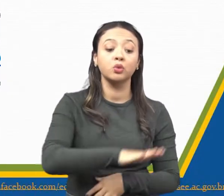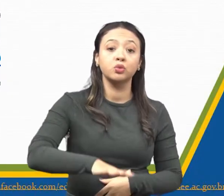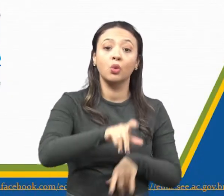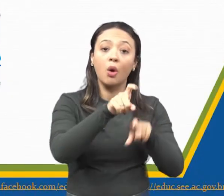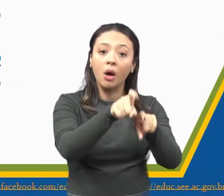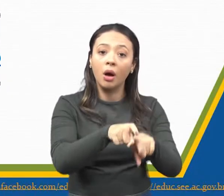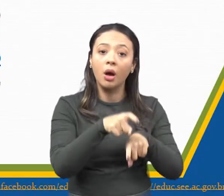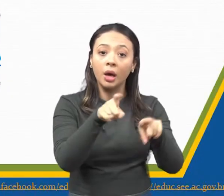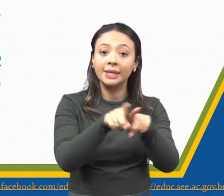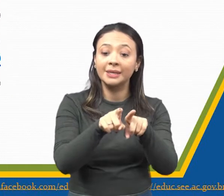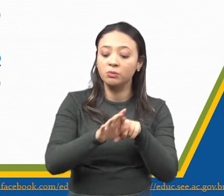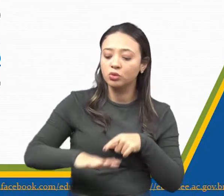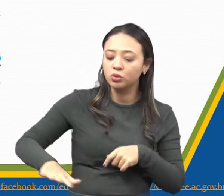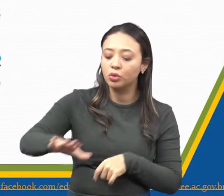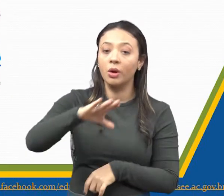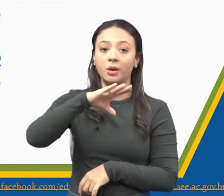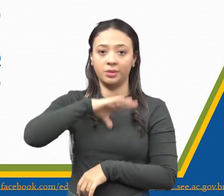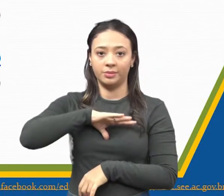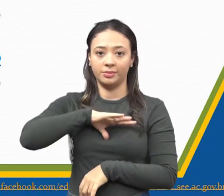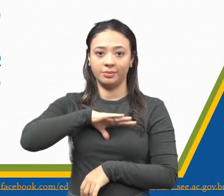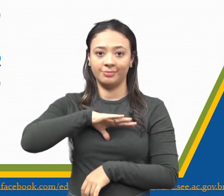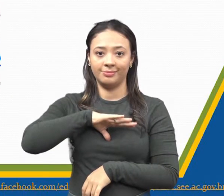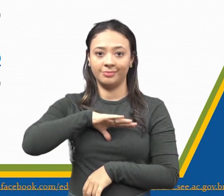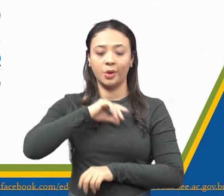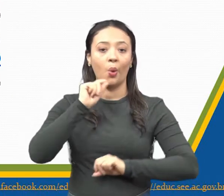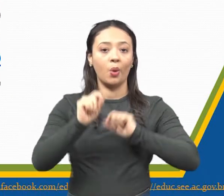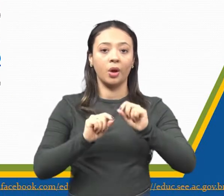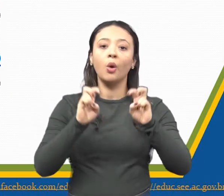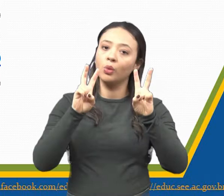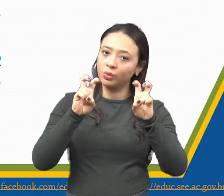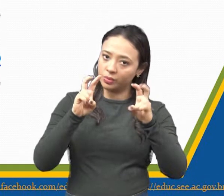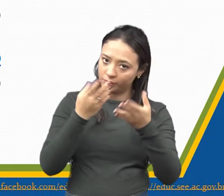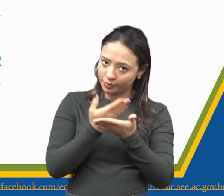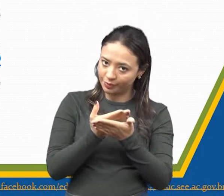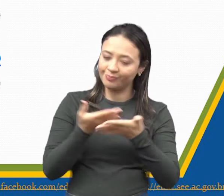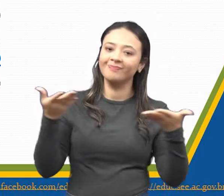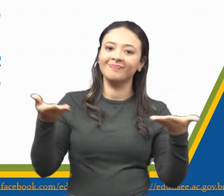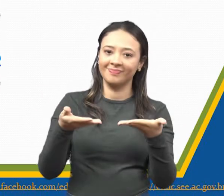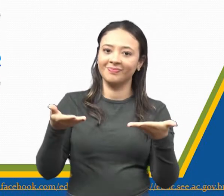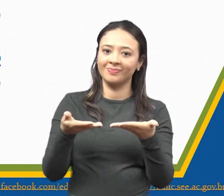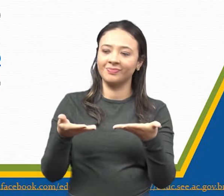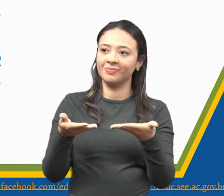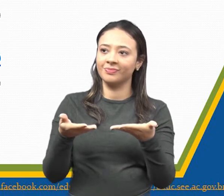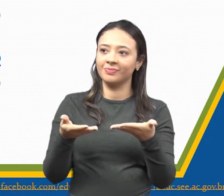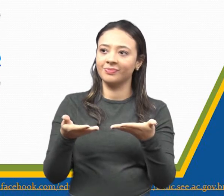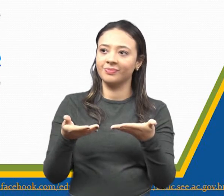Espaço rural e espaço urbano, que é o que nós estamos tratando aqui.